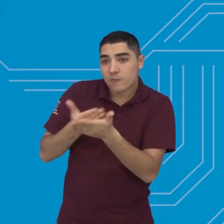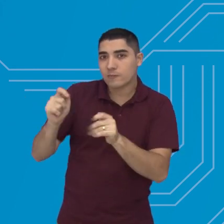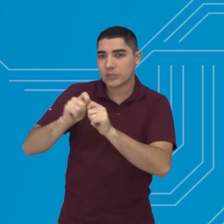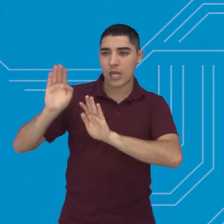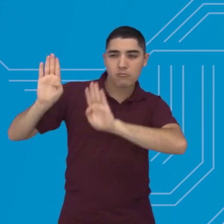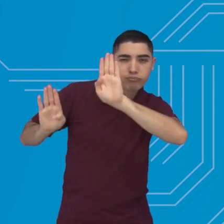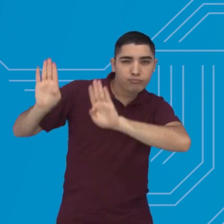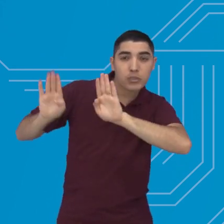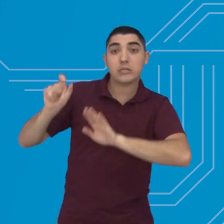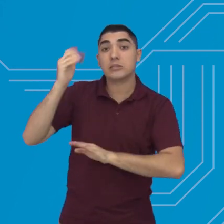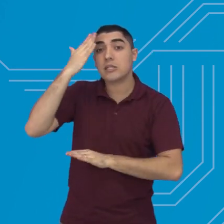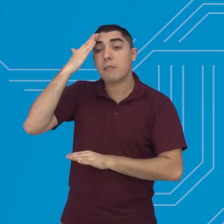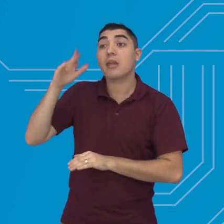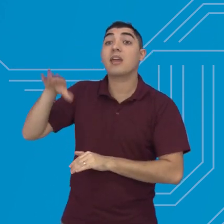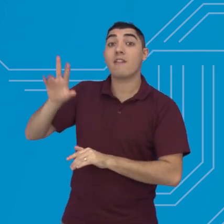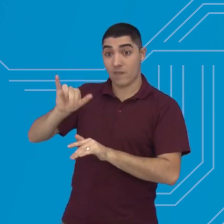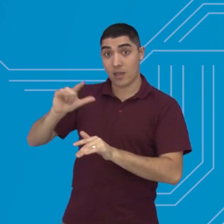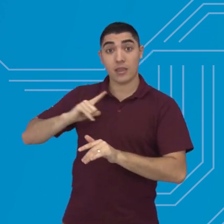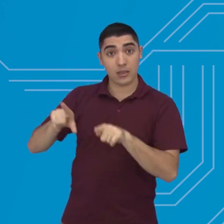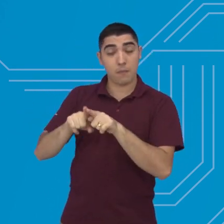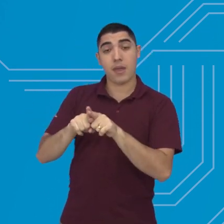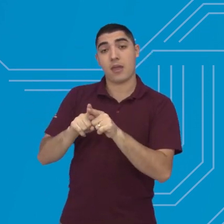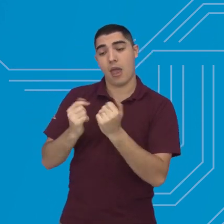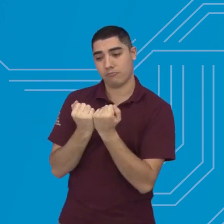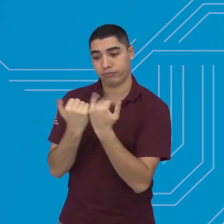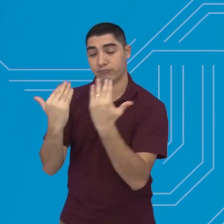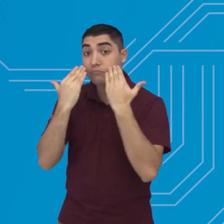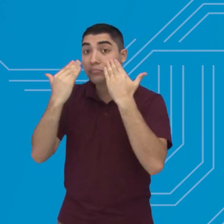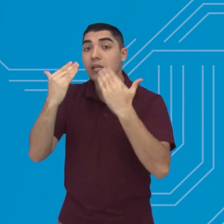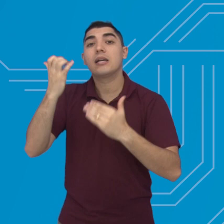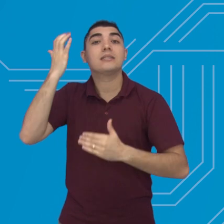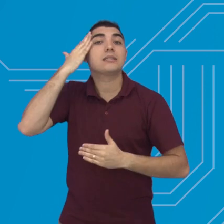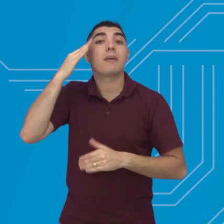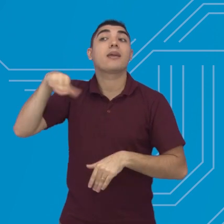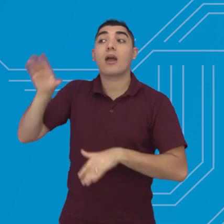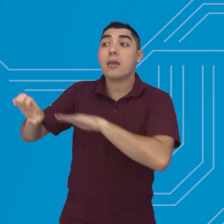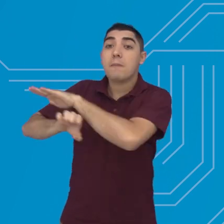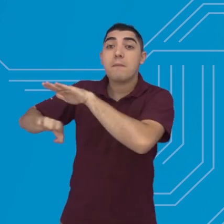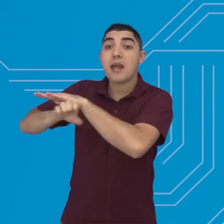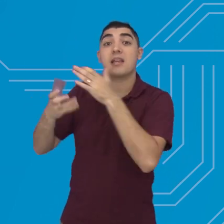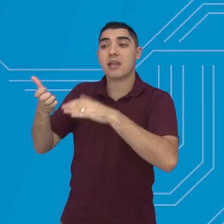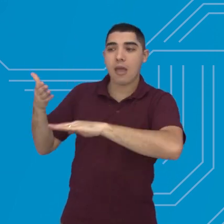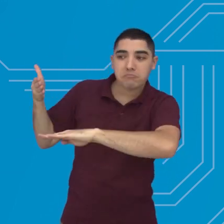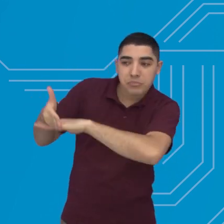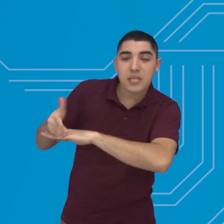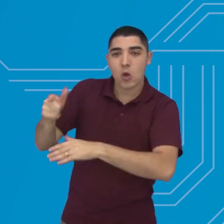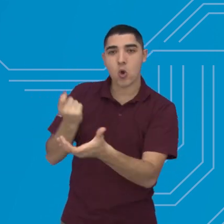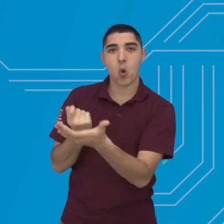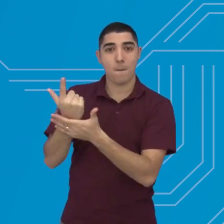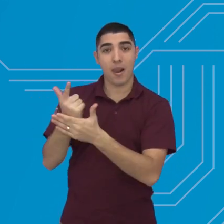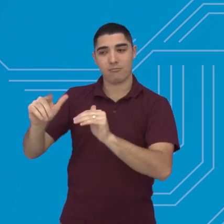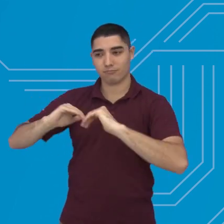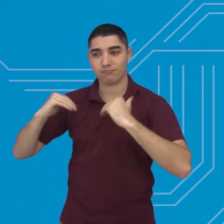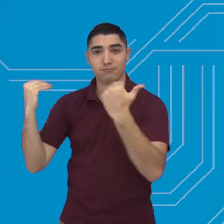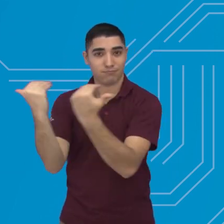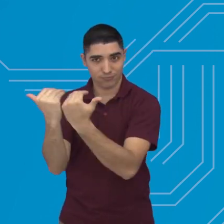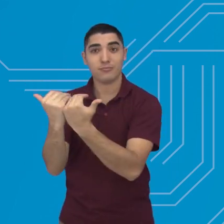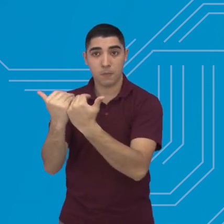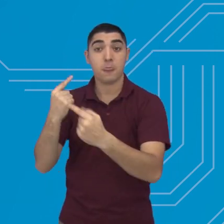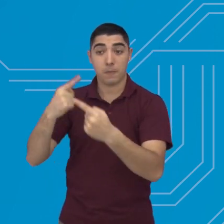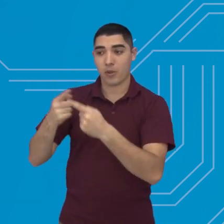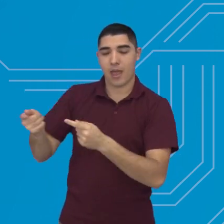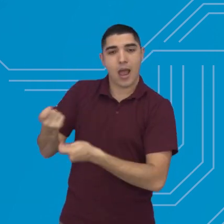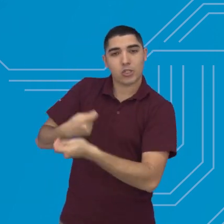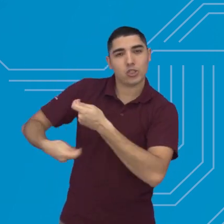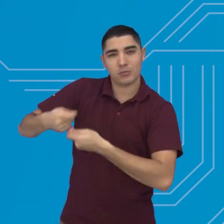concessão do espaço está em andamento e este mês tem até sessão pública para conhecer os futuros interessados. O objetivo é diversificar o